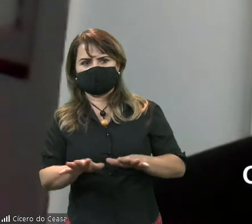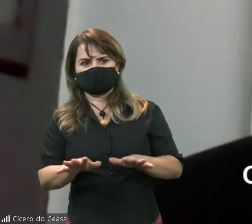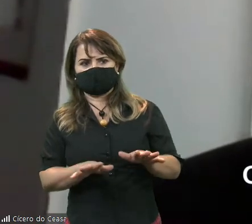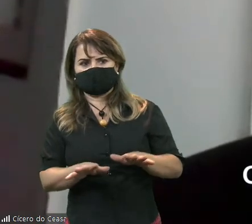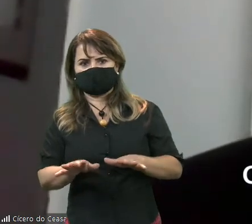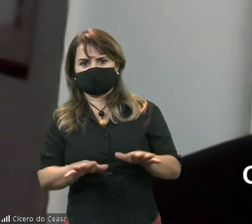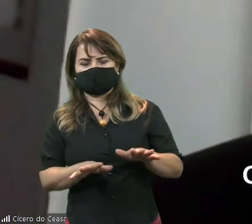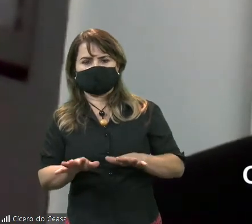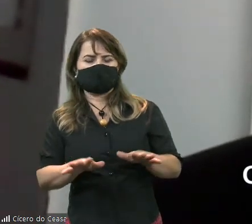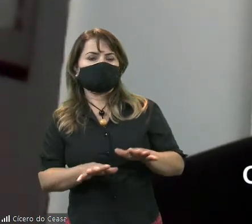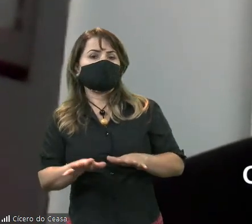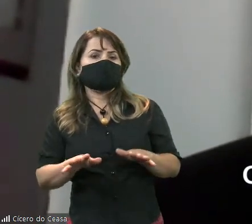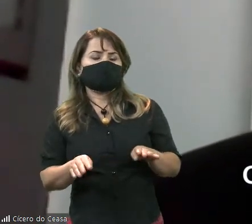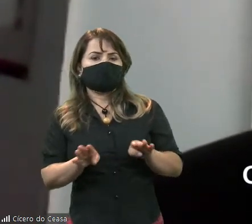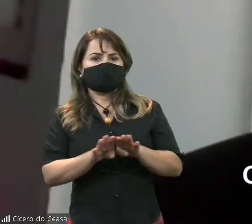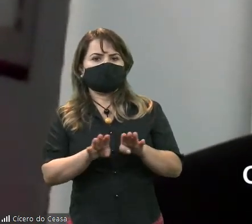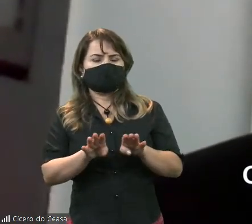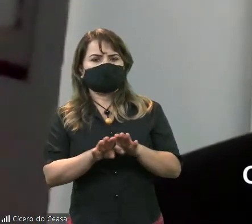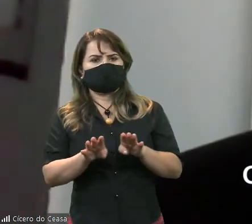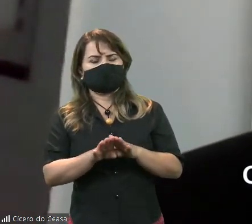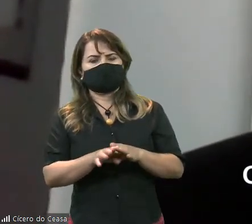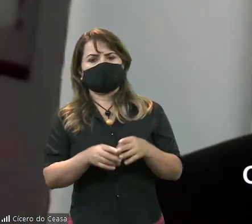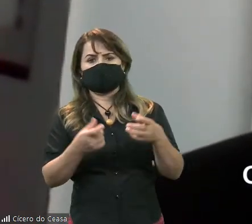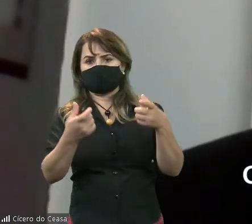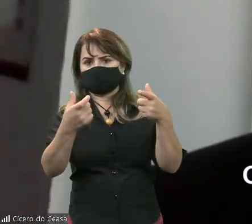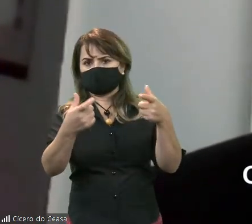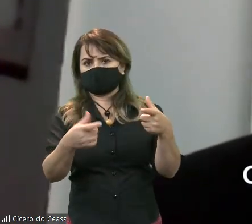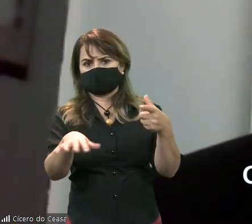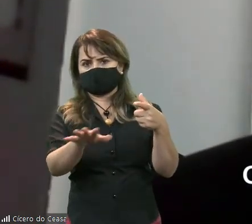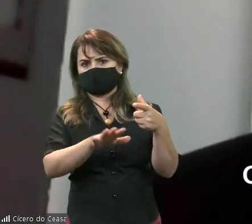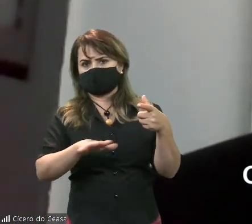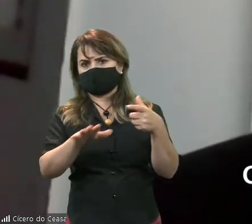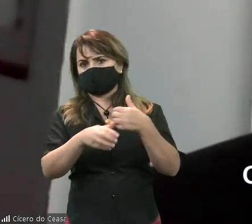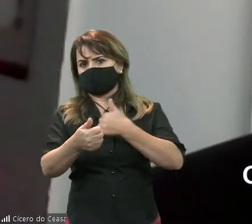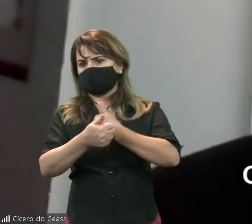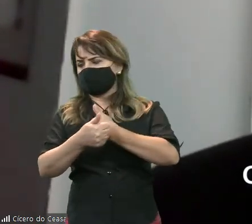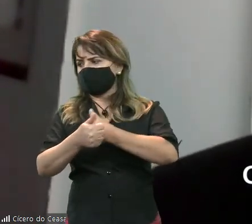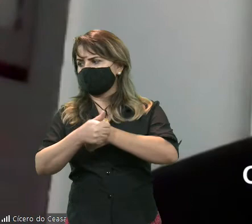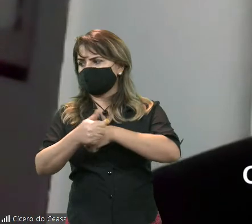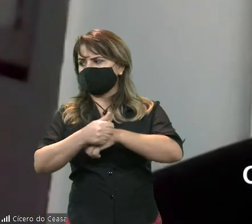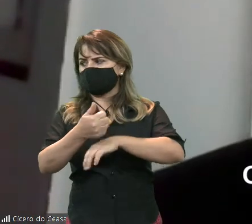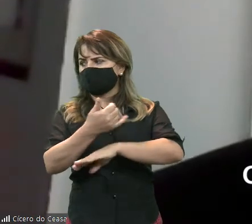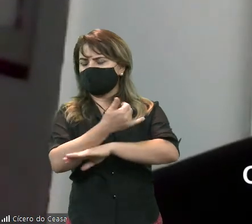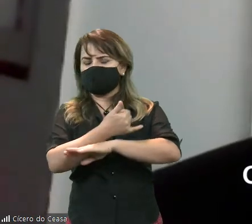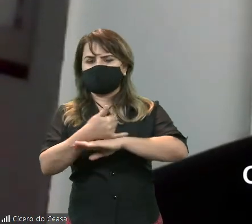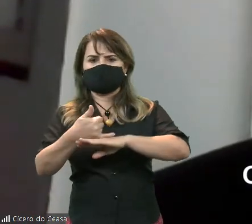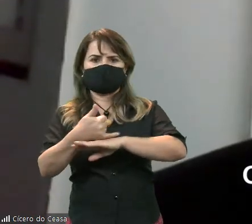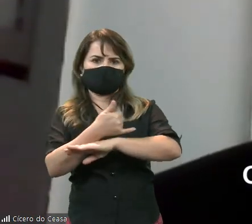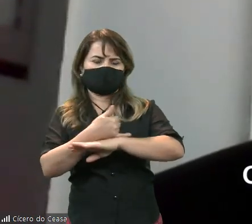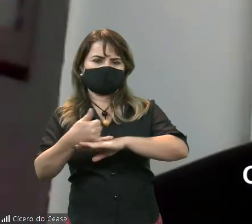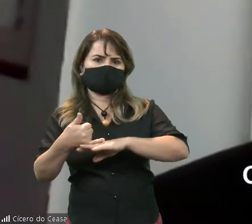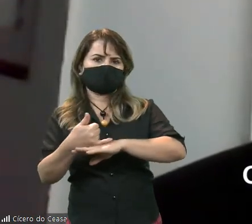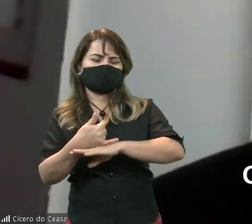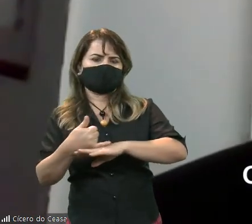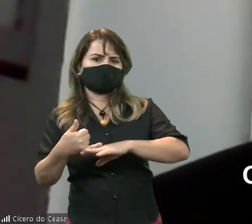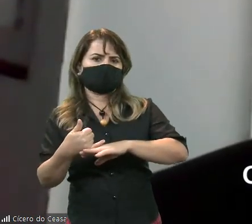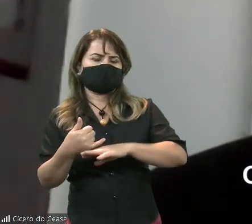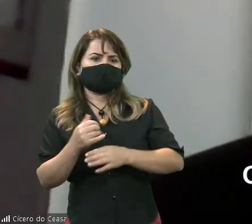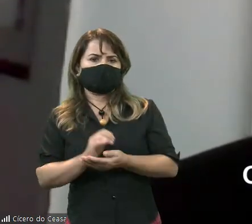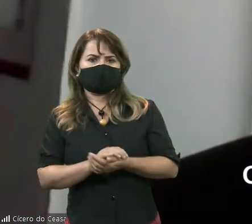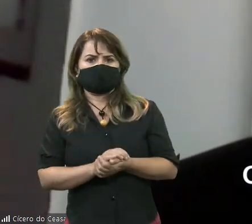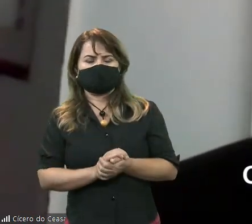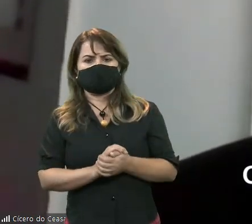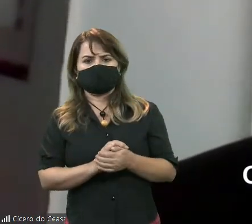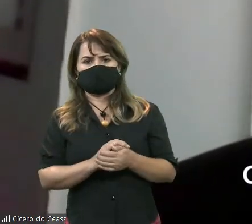cidade nesta extensão da ferrovia, que se estende em muitos, que outras